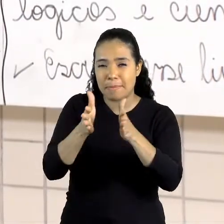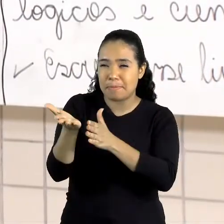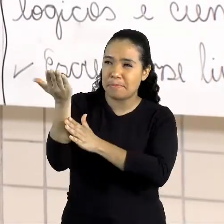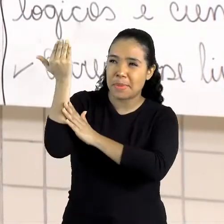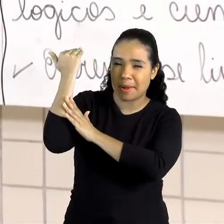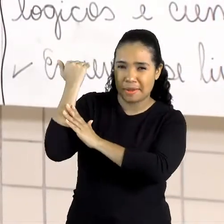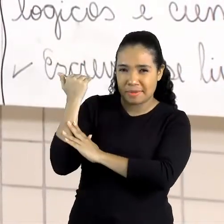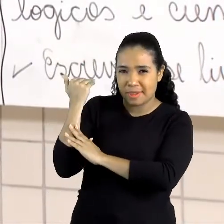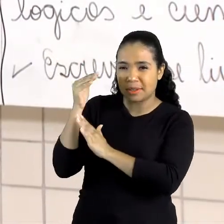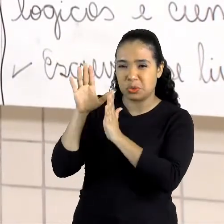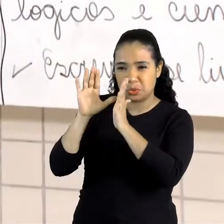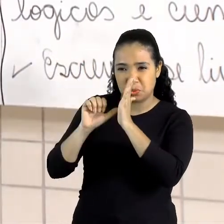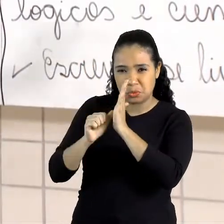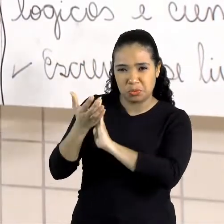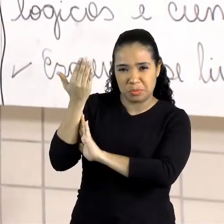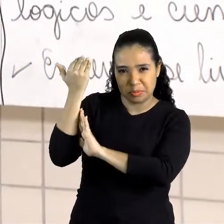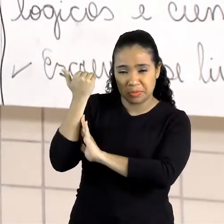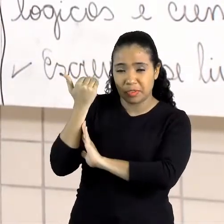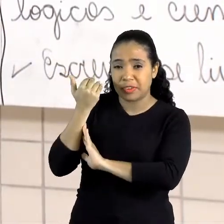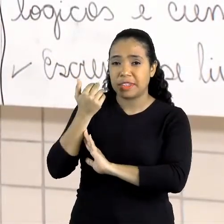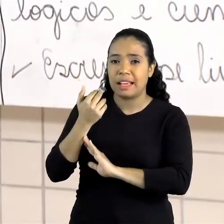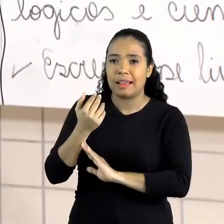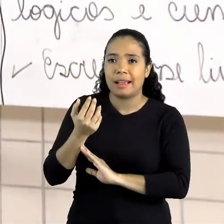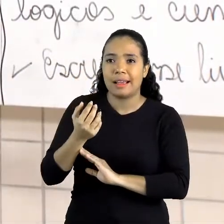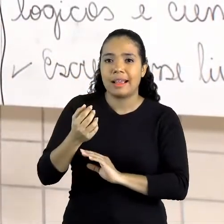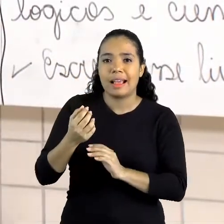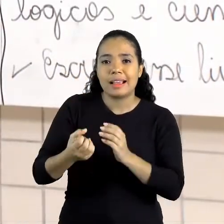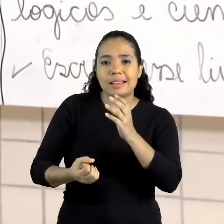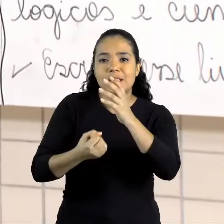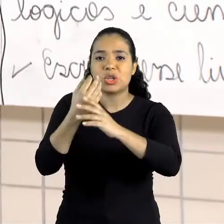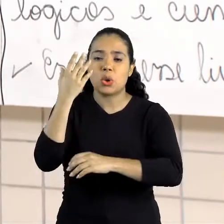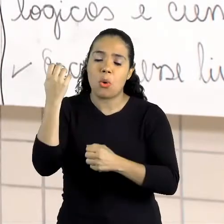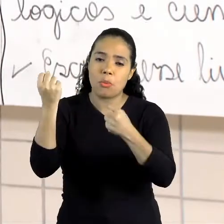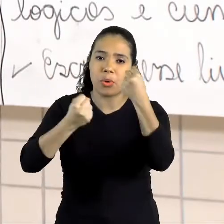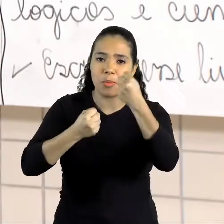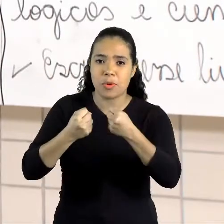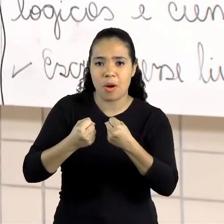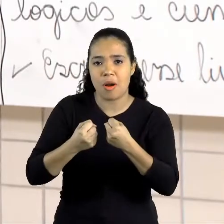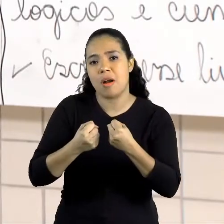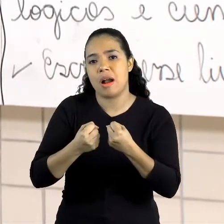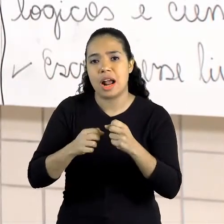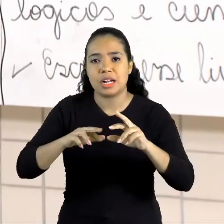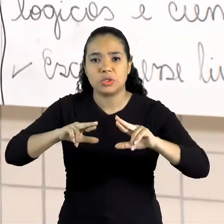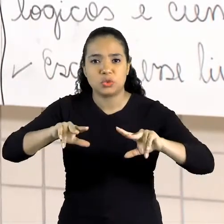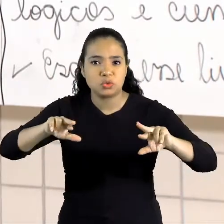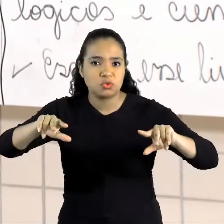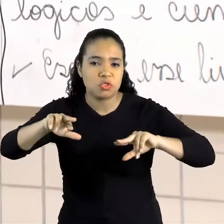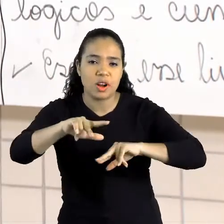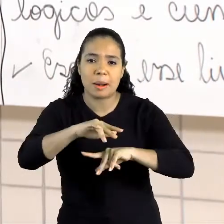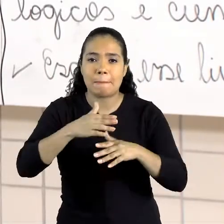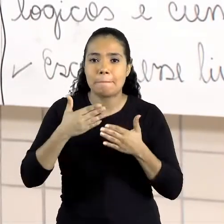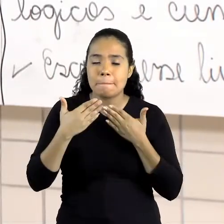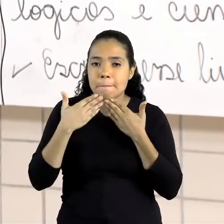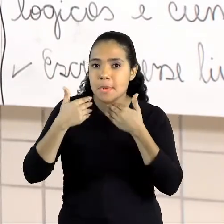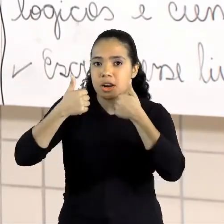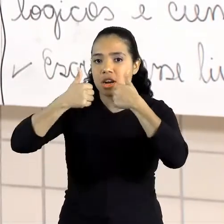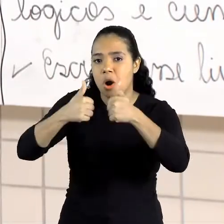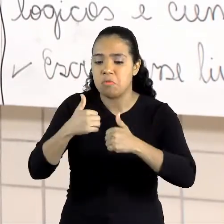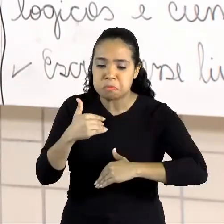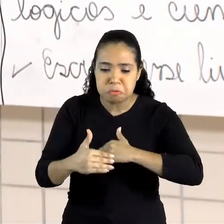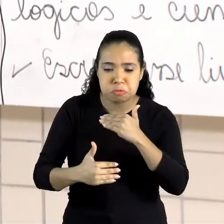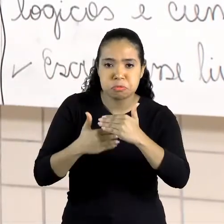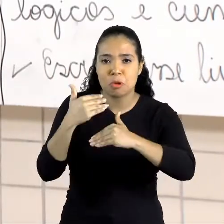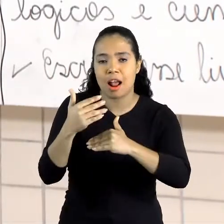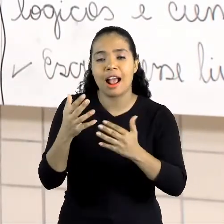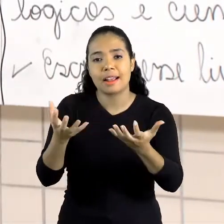pessoas começaram a querer viajar, a querer usar esses novos meios de transporte. E o livro ele mostra